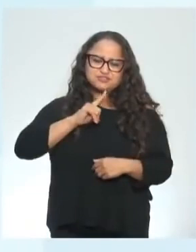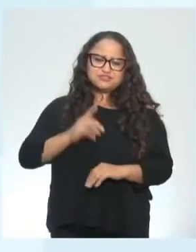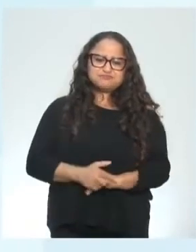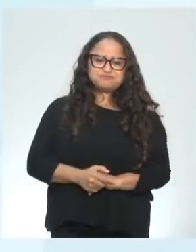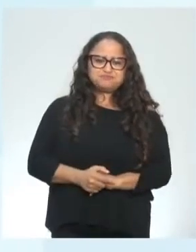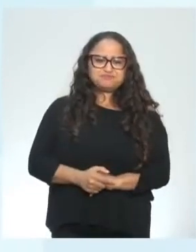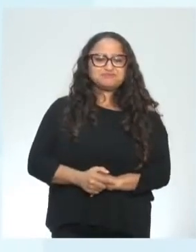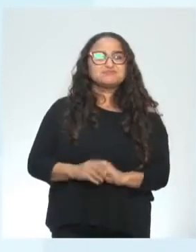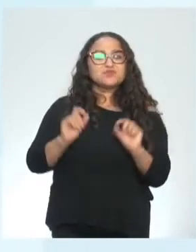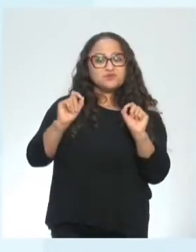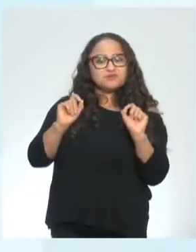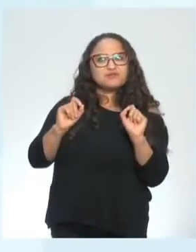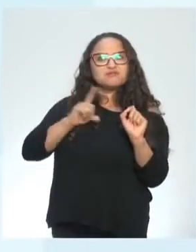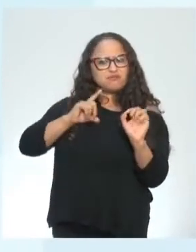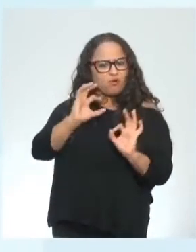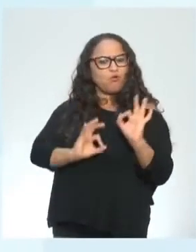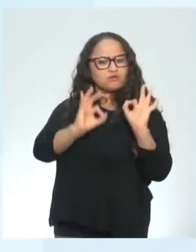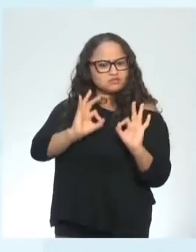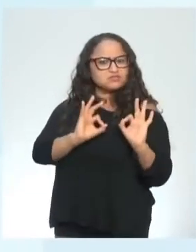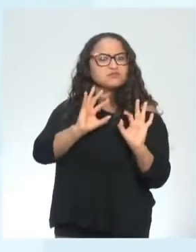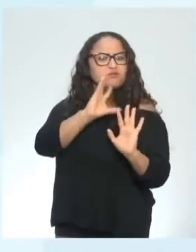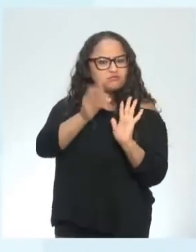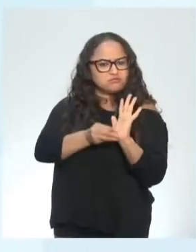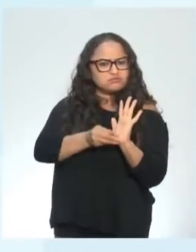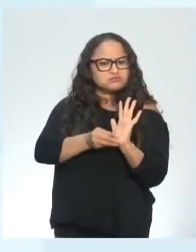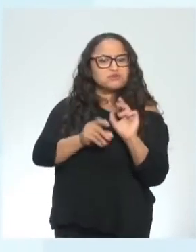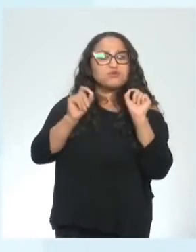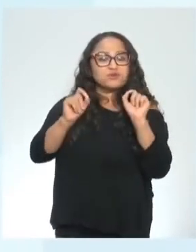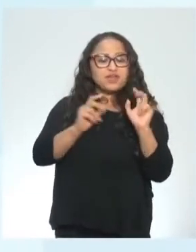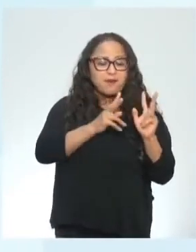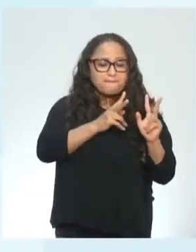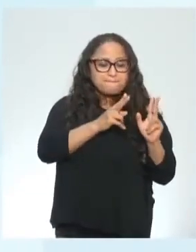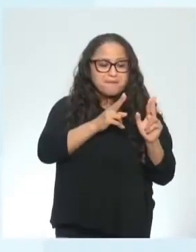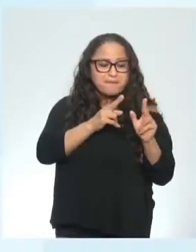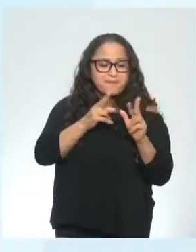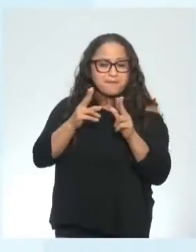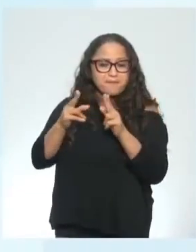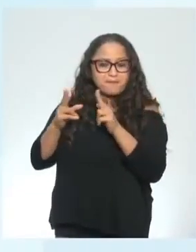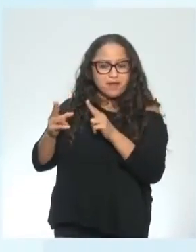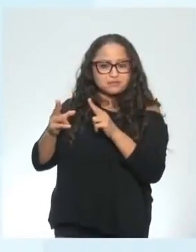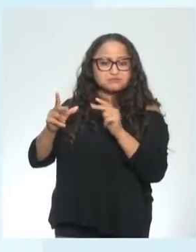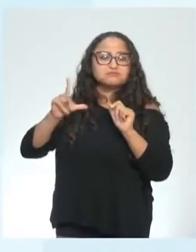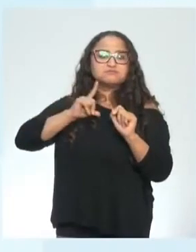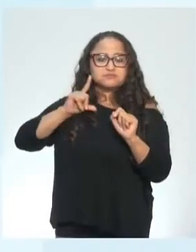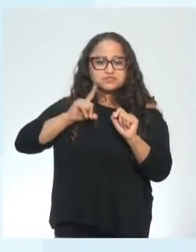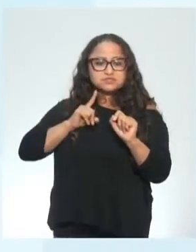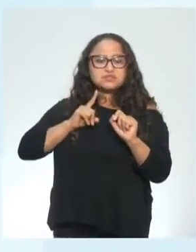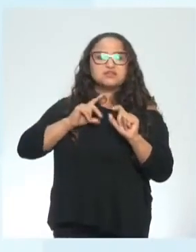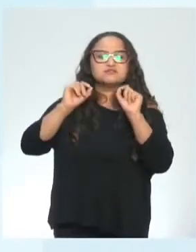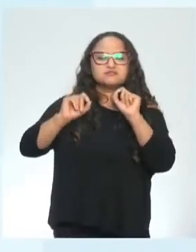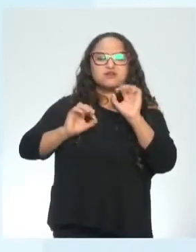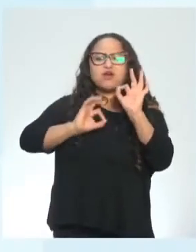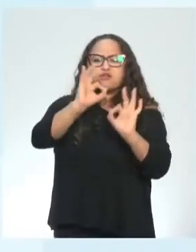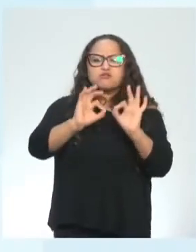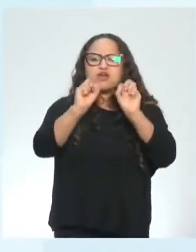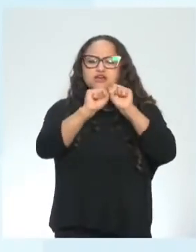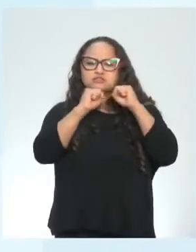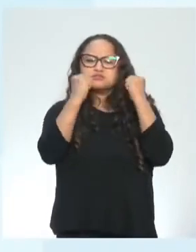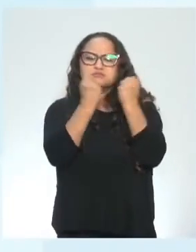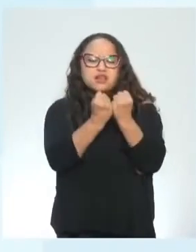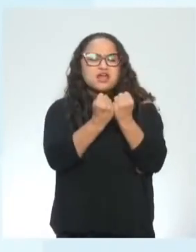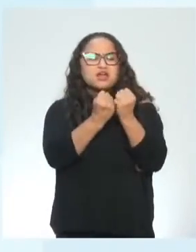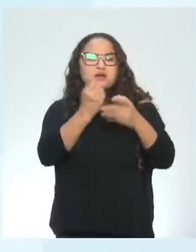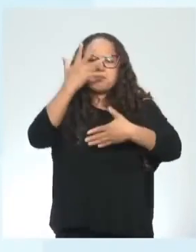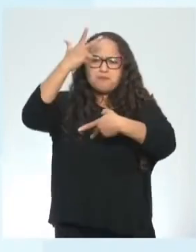cenário é colocar a coisa em ordem é Number Five é de TIM né a edição Íris criar novas Emily